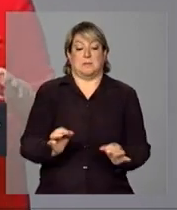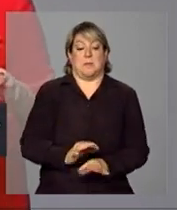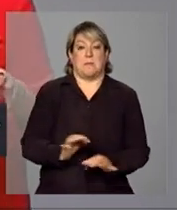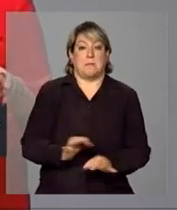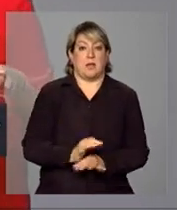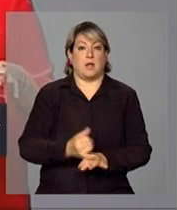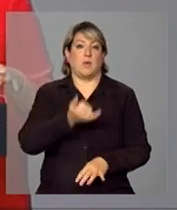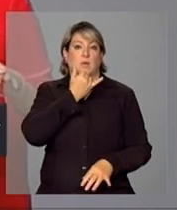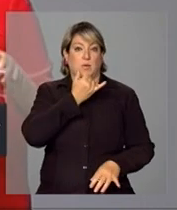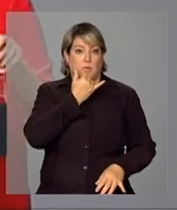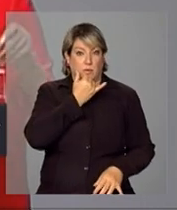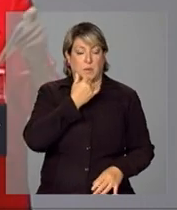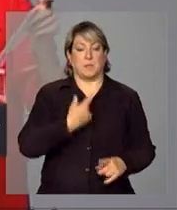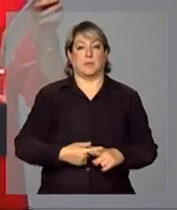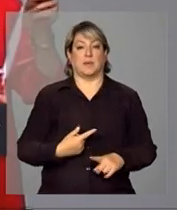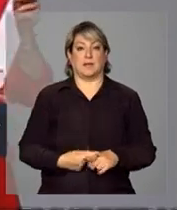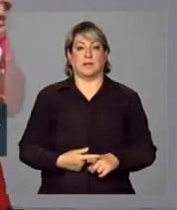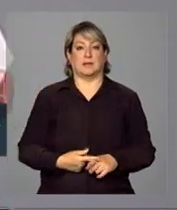preparar. E aí,